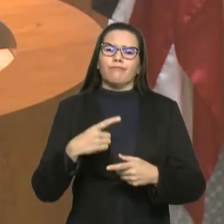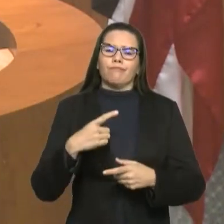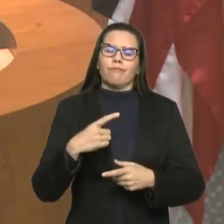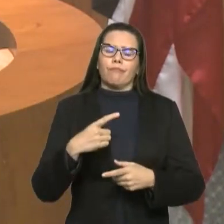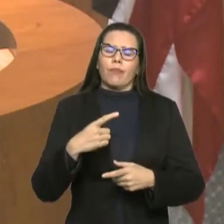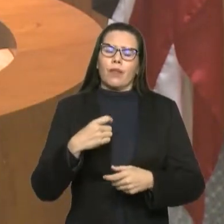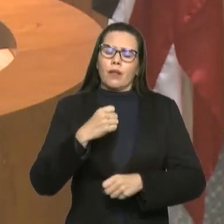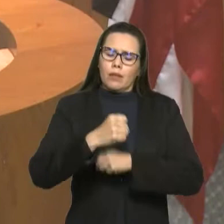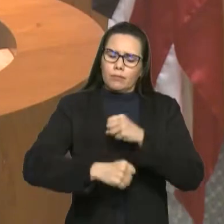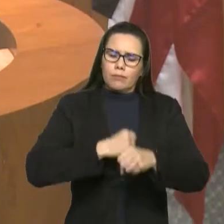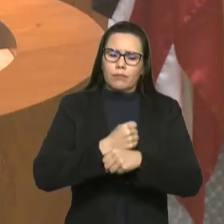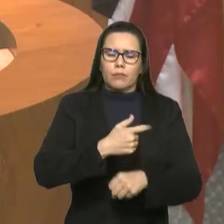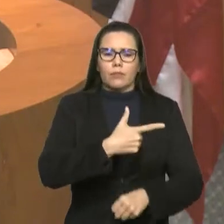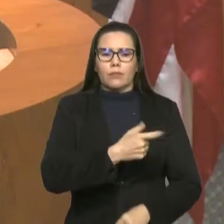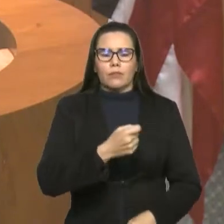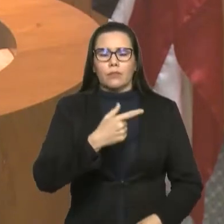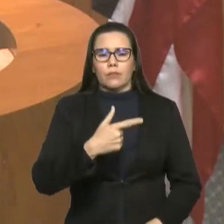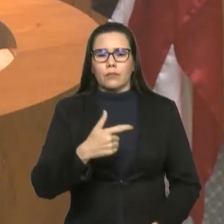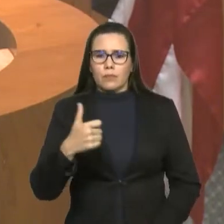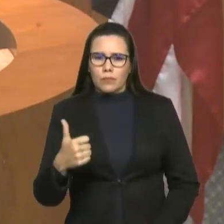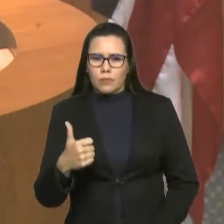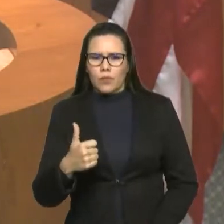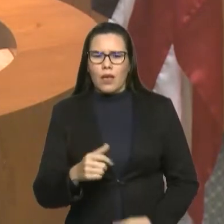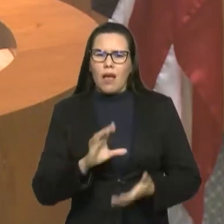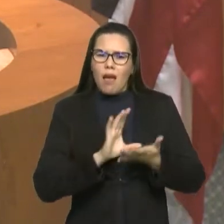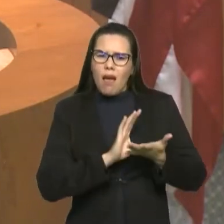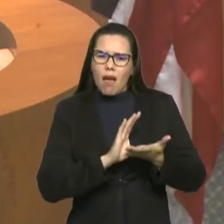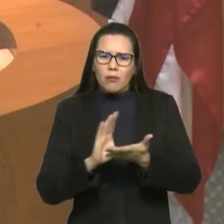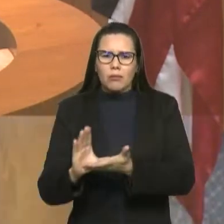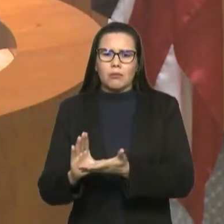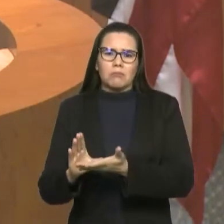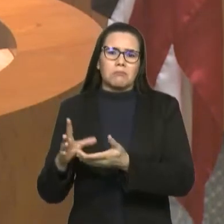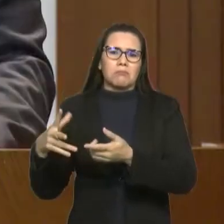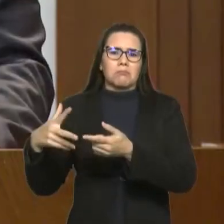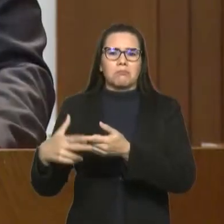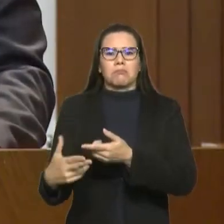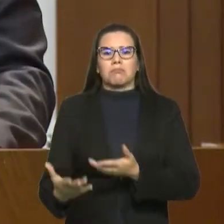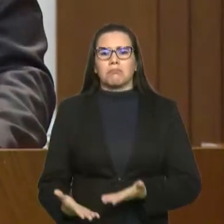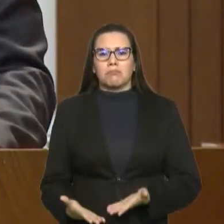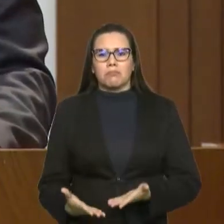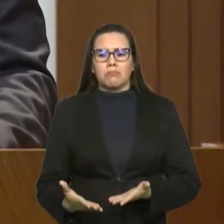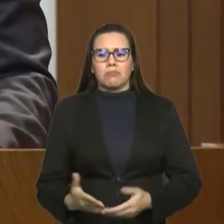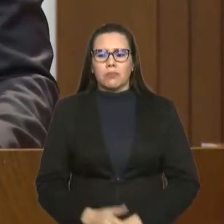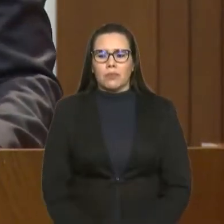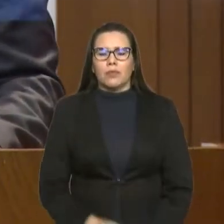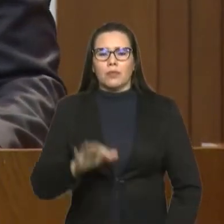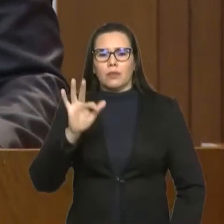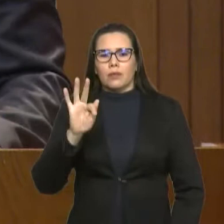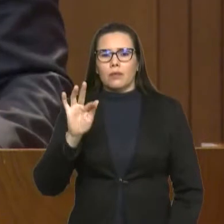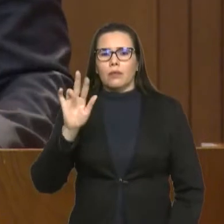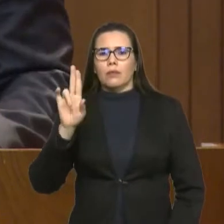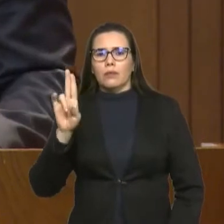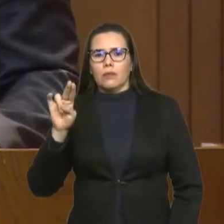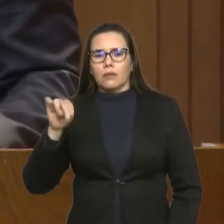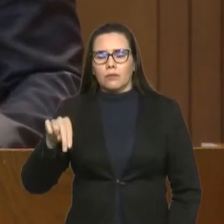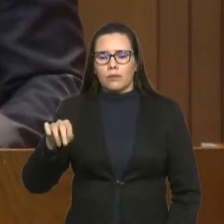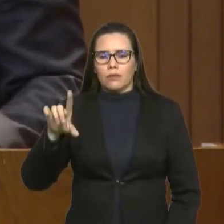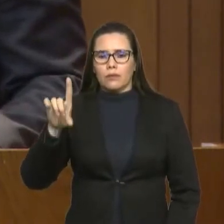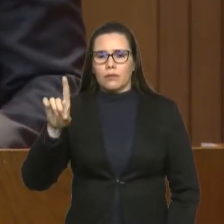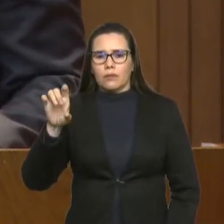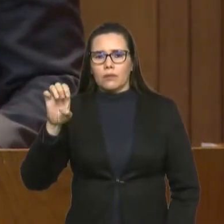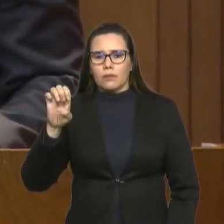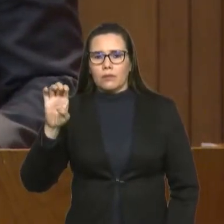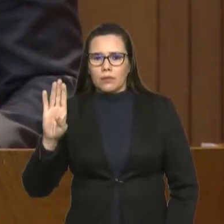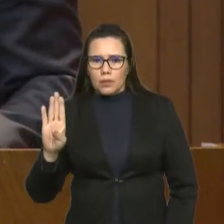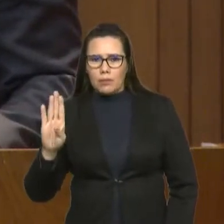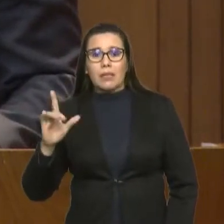não receberam qualquer recurso. E vale frisar que o Fundeb já caiu na conta da Prefeitura